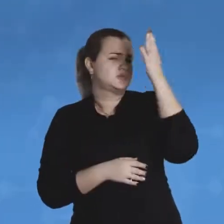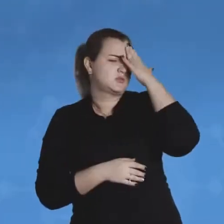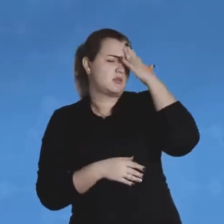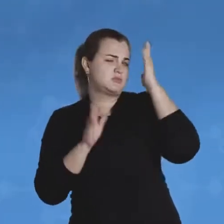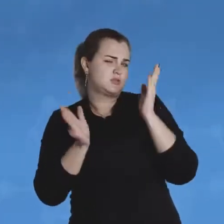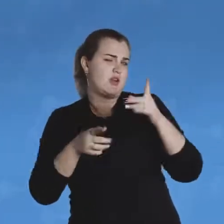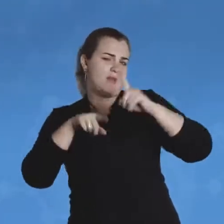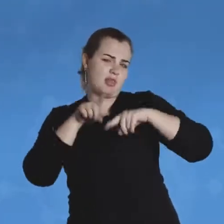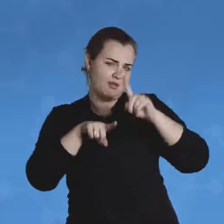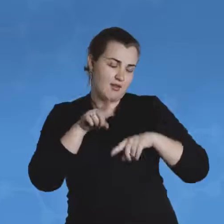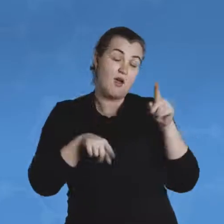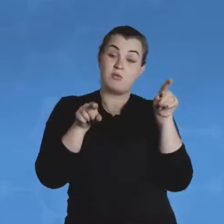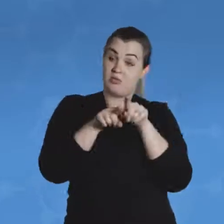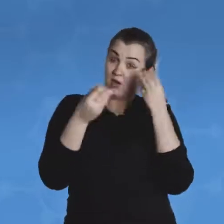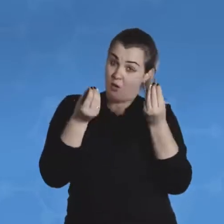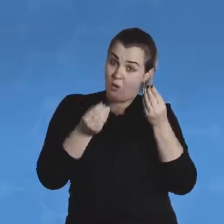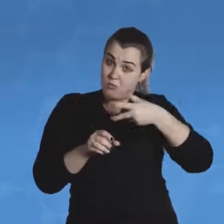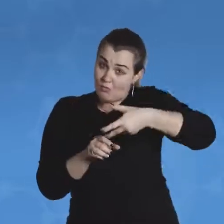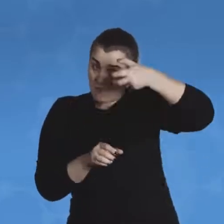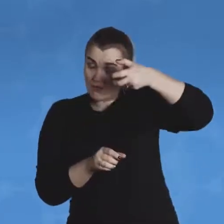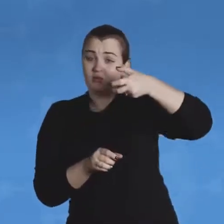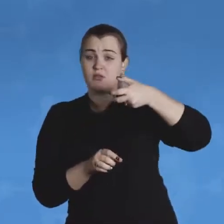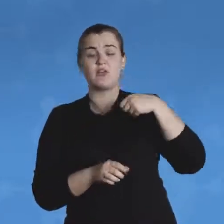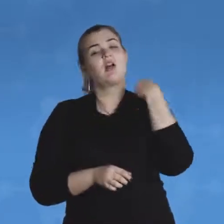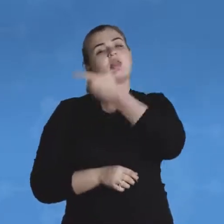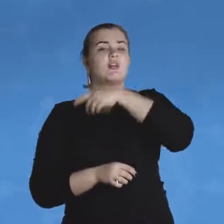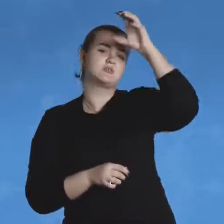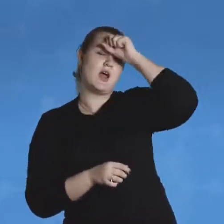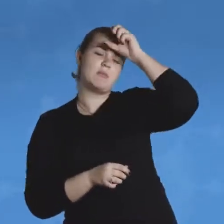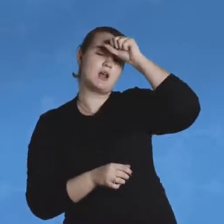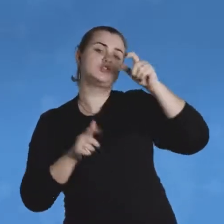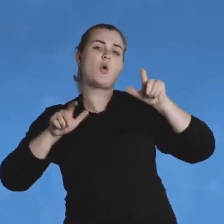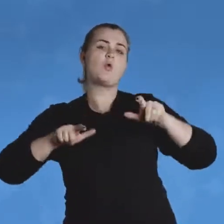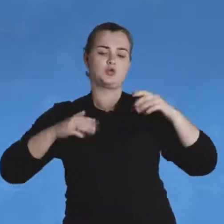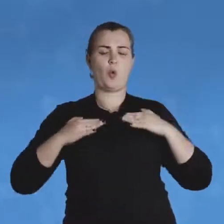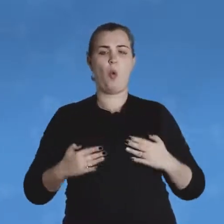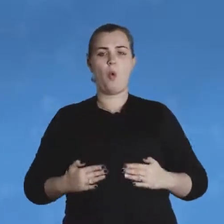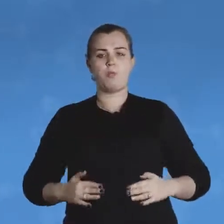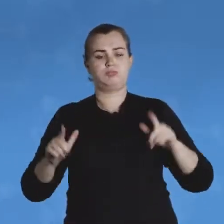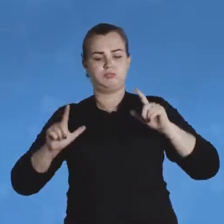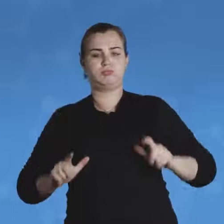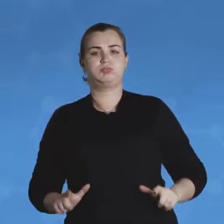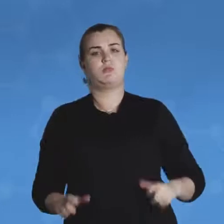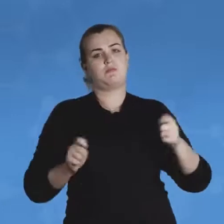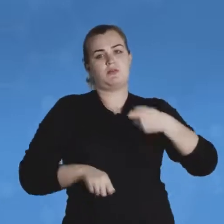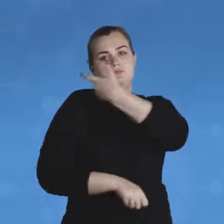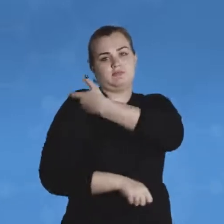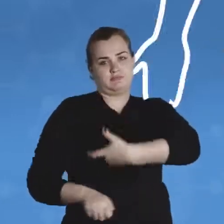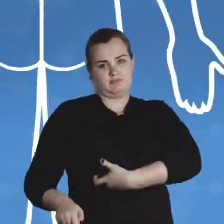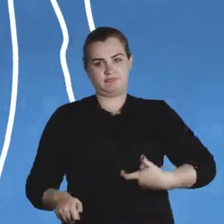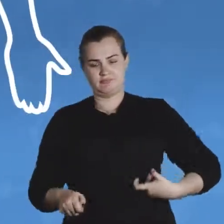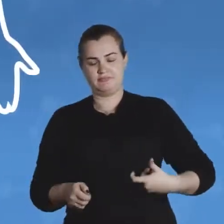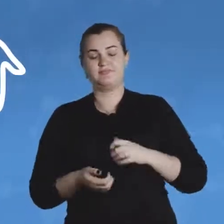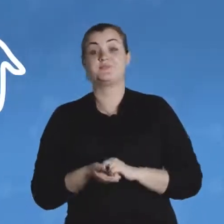os materiais e como aspirar o medicamento, vamos aprender os locais do corpo para aplicar a insulina. Os